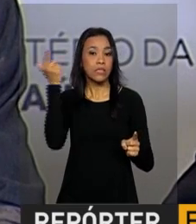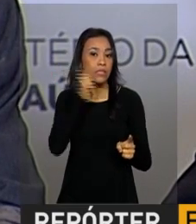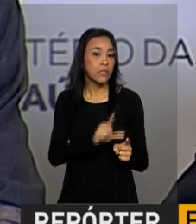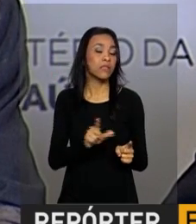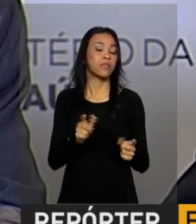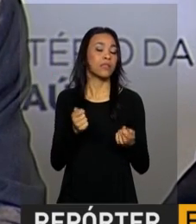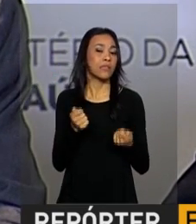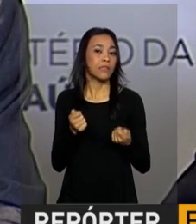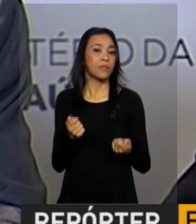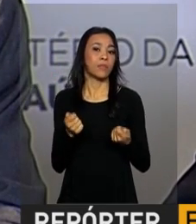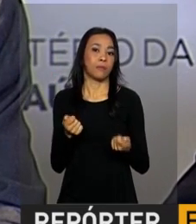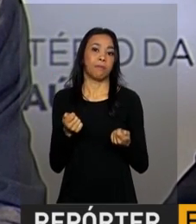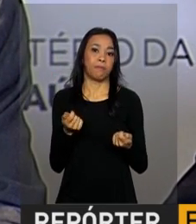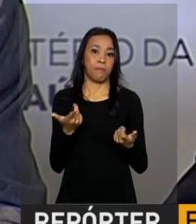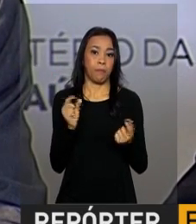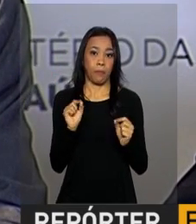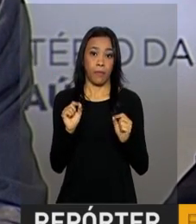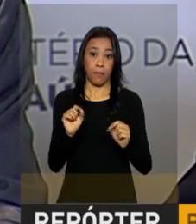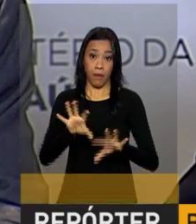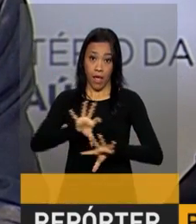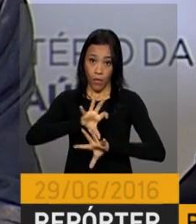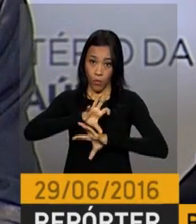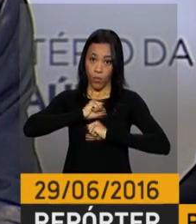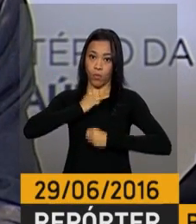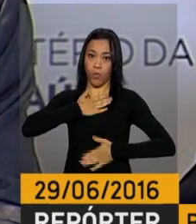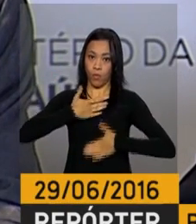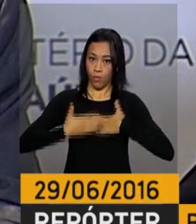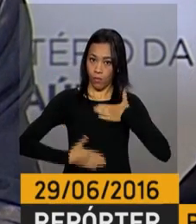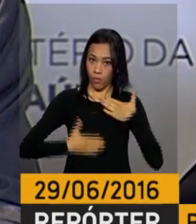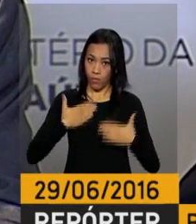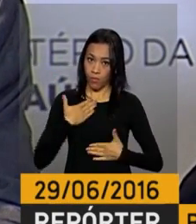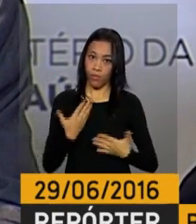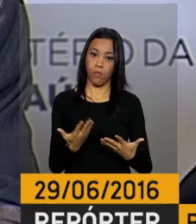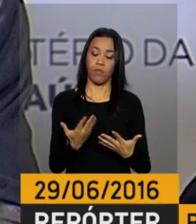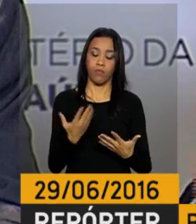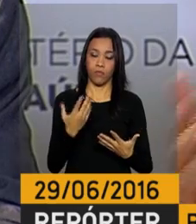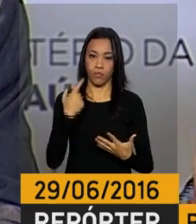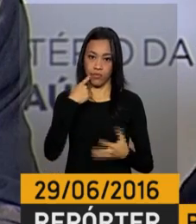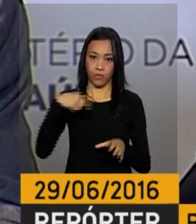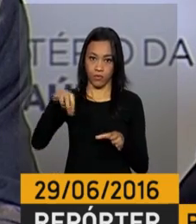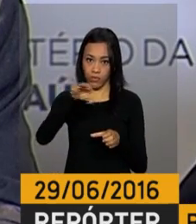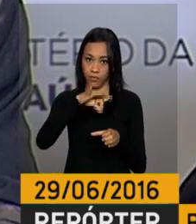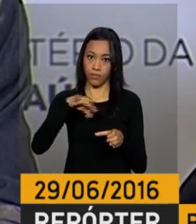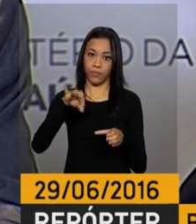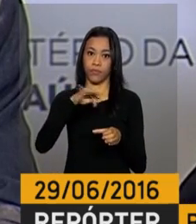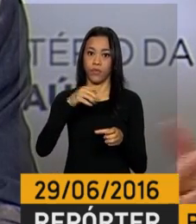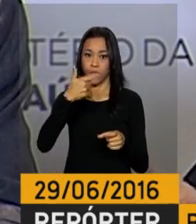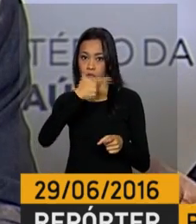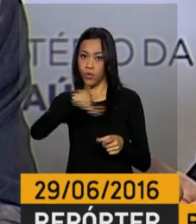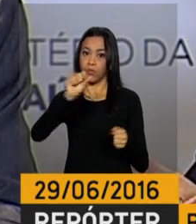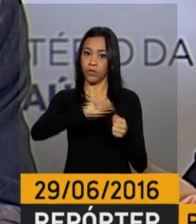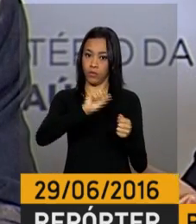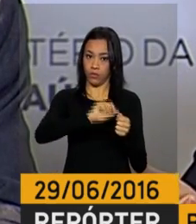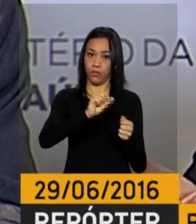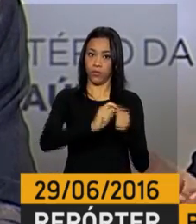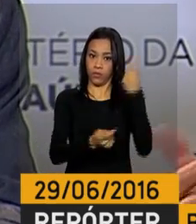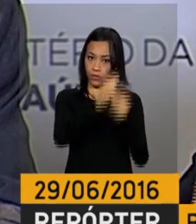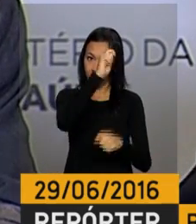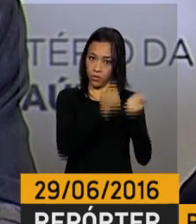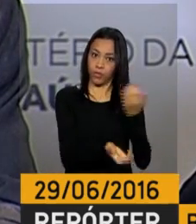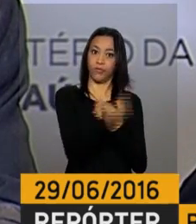possível para absorver toda a parte dele inclusive o o contido e